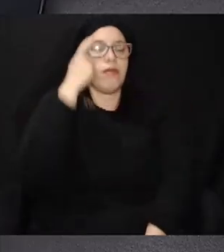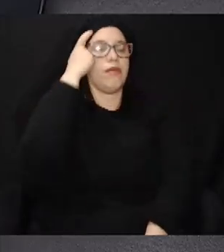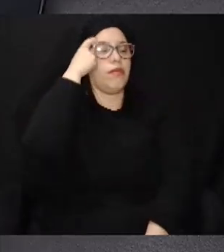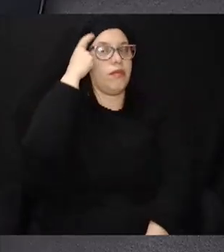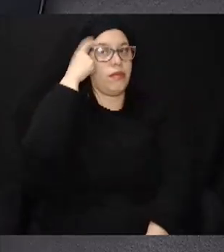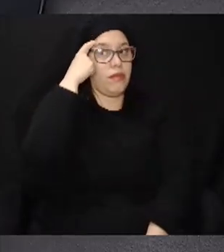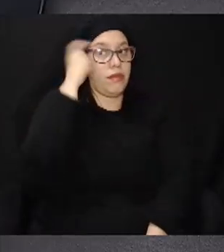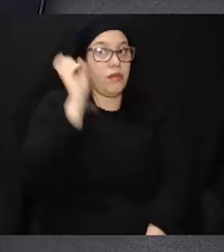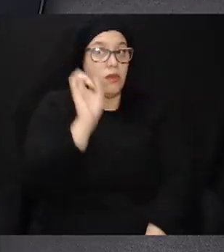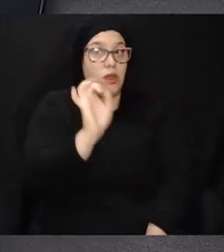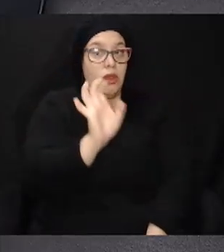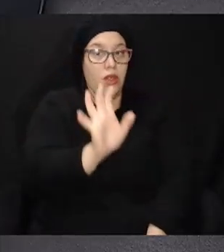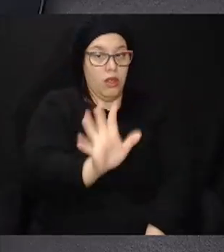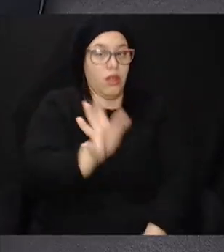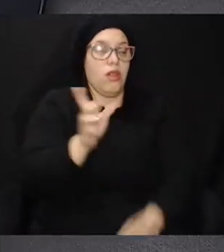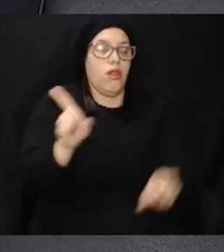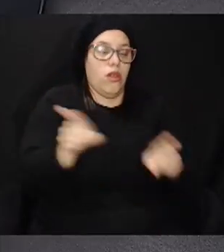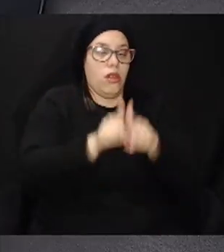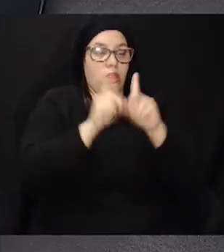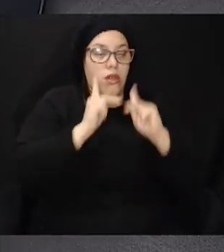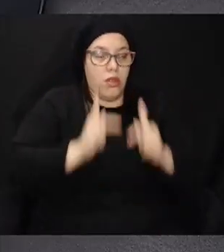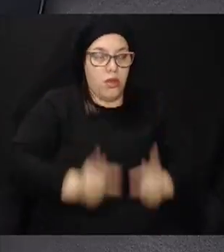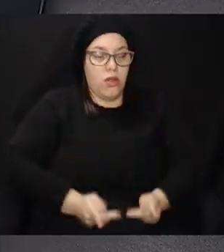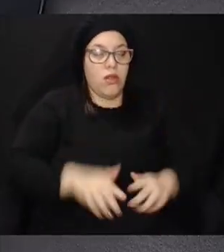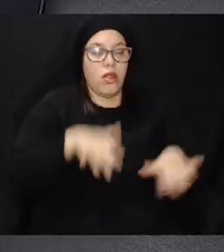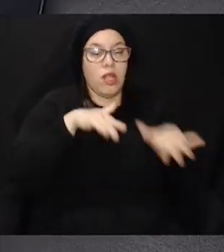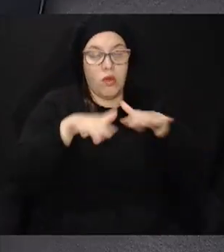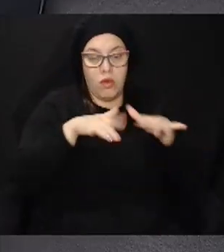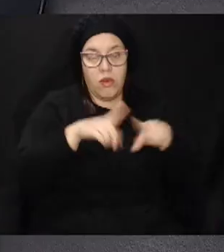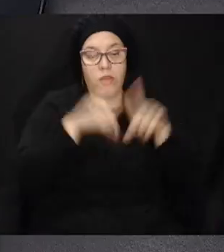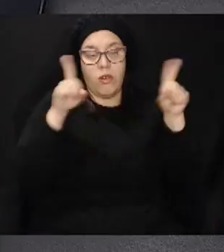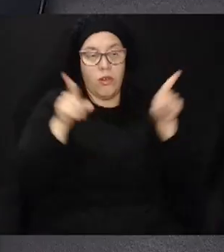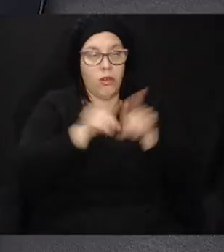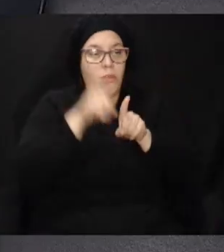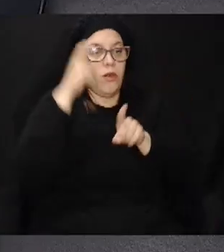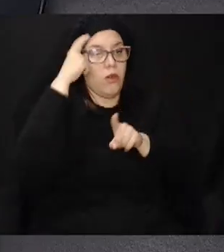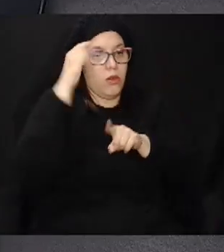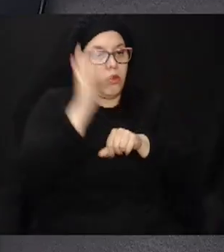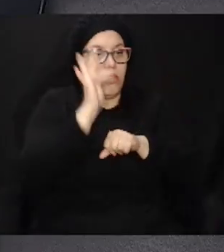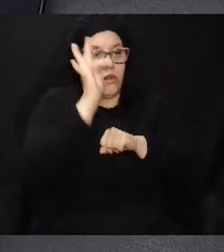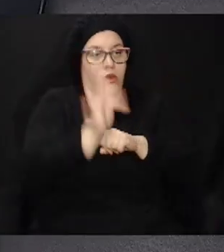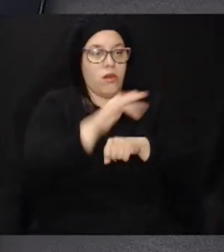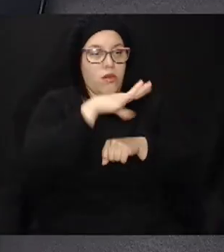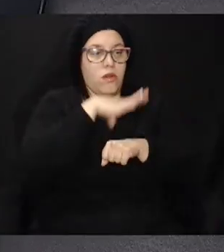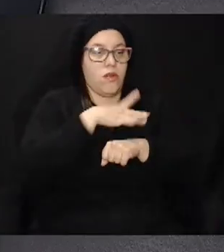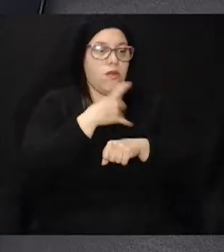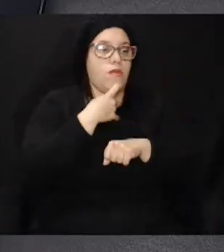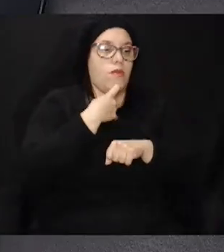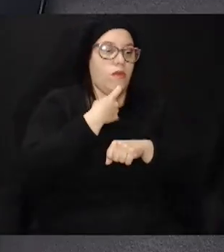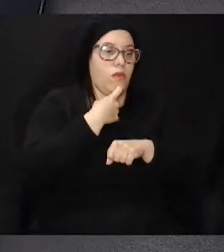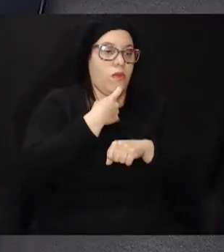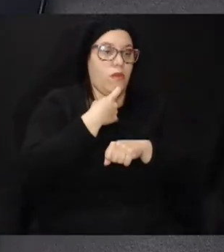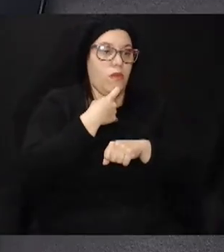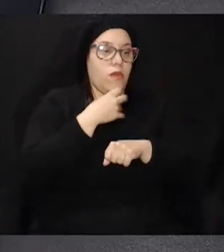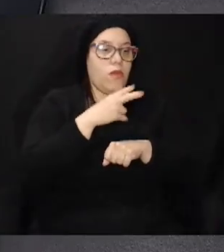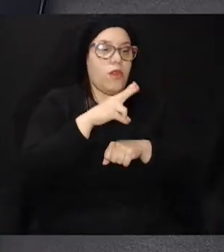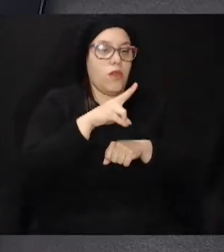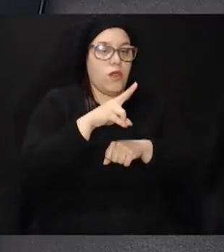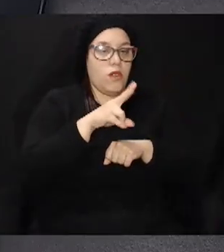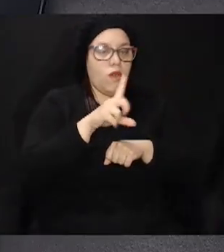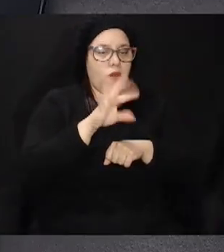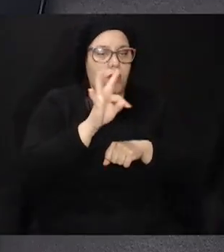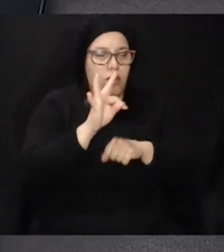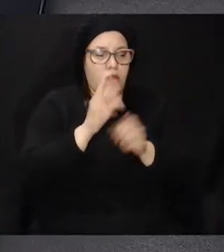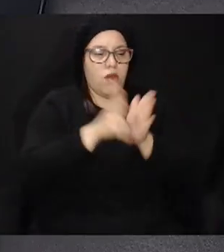apenas em trazer dignidade humana nesse momento, mas pensar o futuro da cidade de Campinas com VLTs, com trens